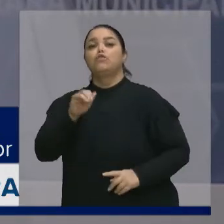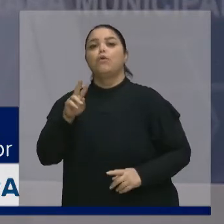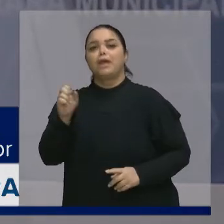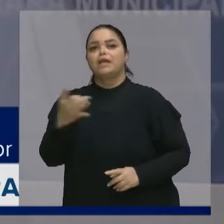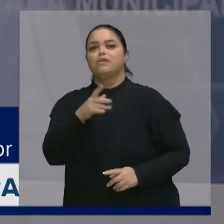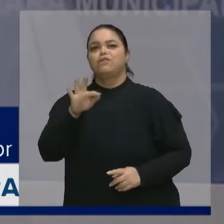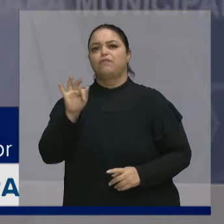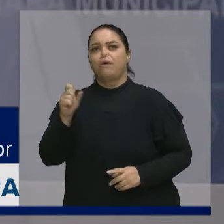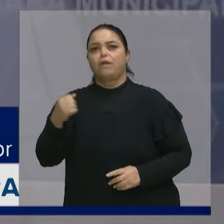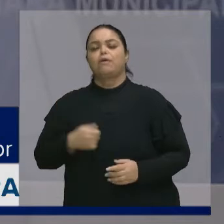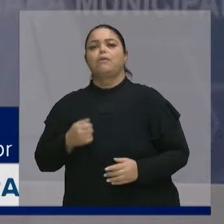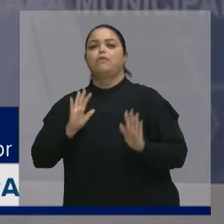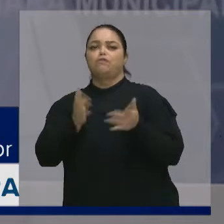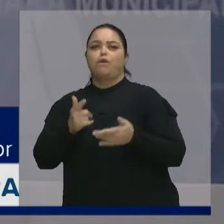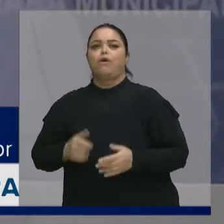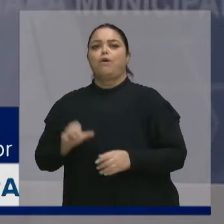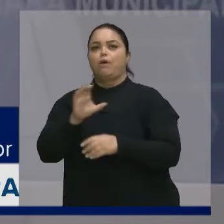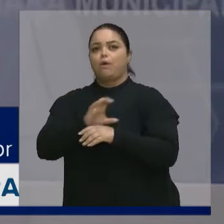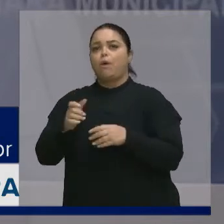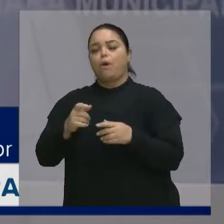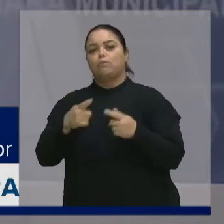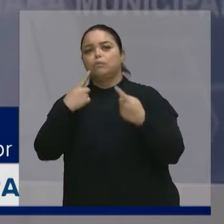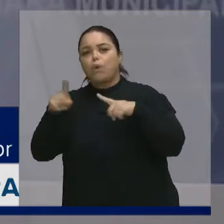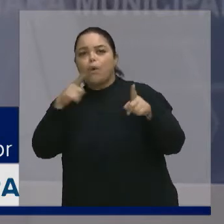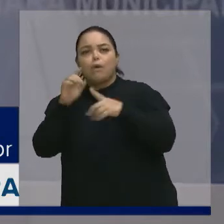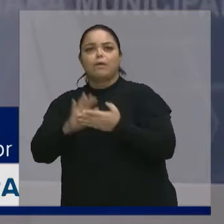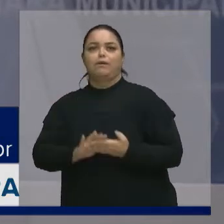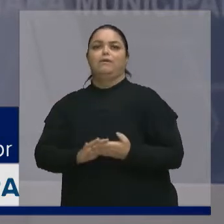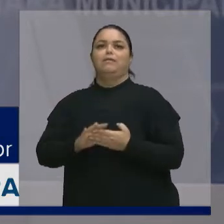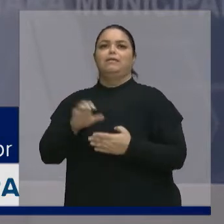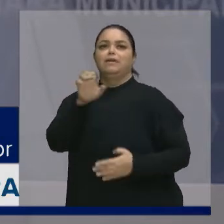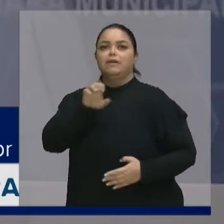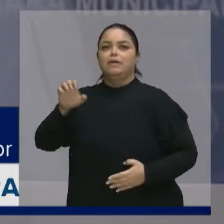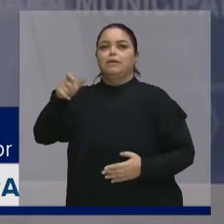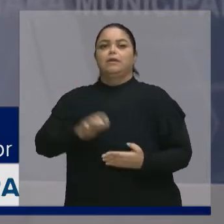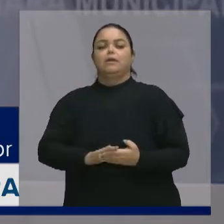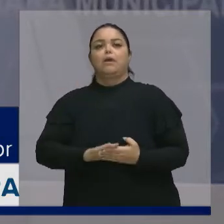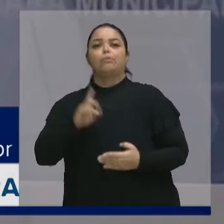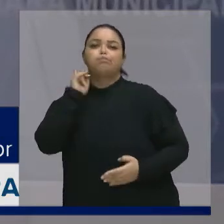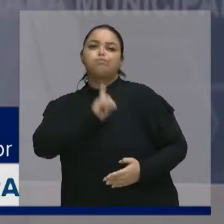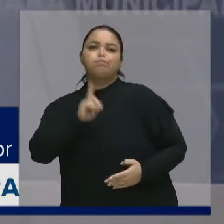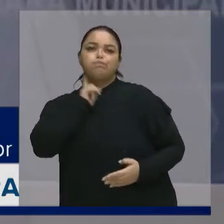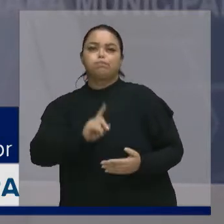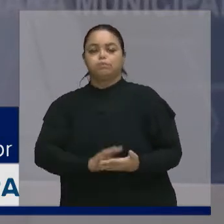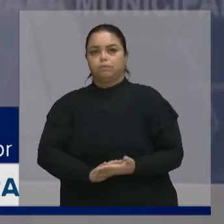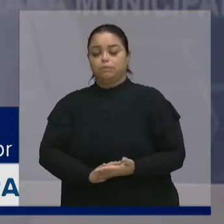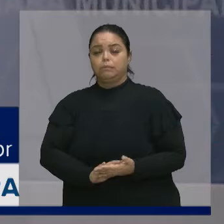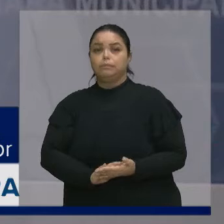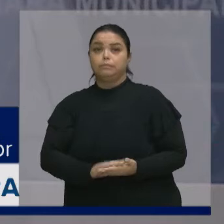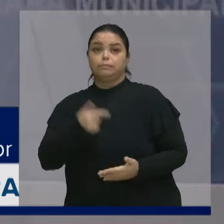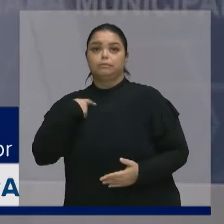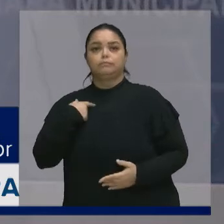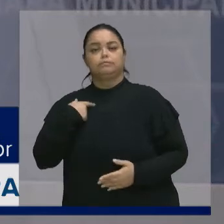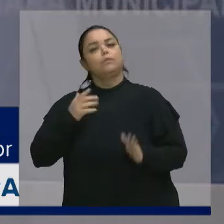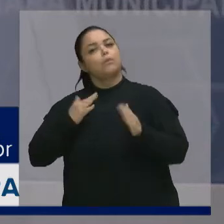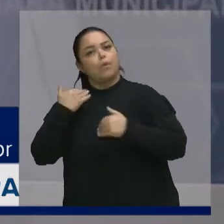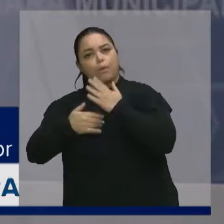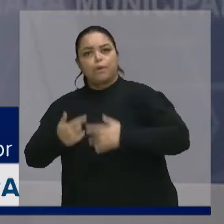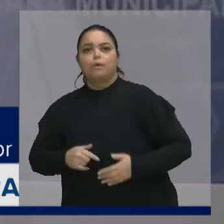estava prestes a concluir o curso de música pelo Conservatório Estadual de Minas Gerais. Na caminhada